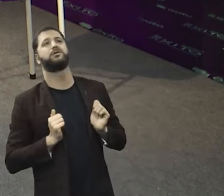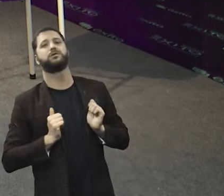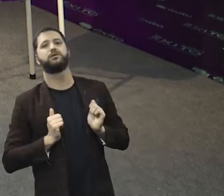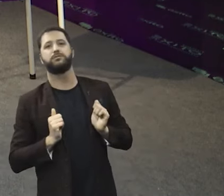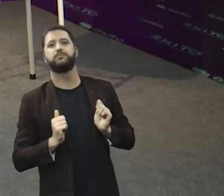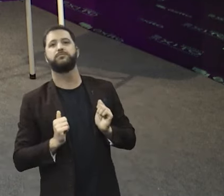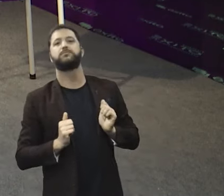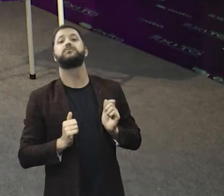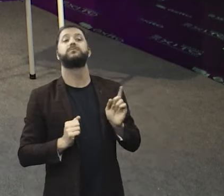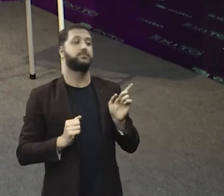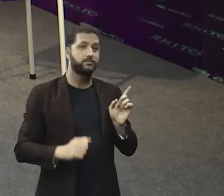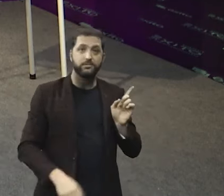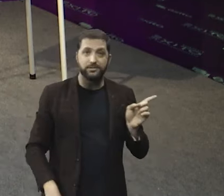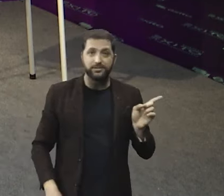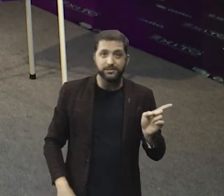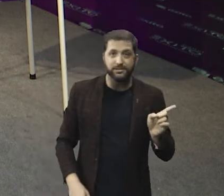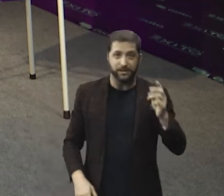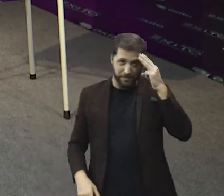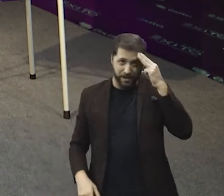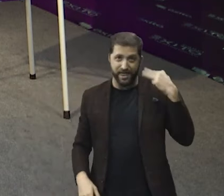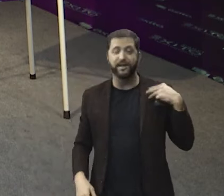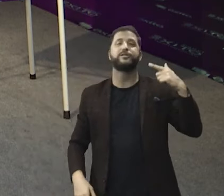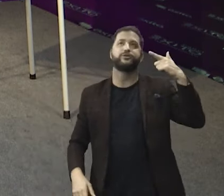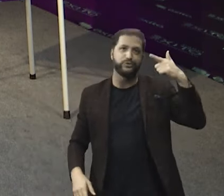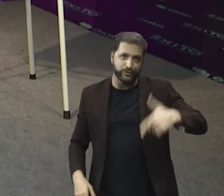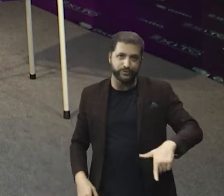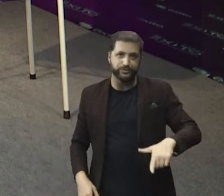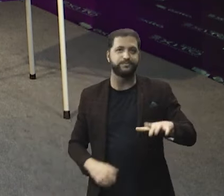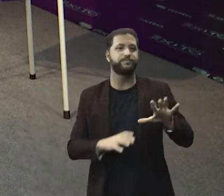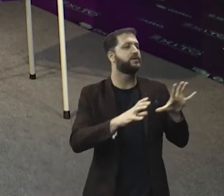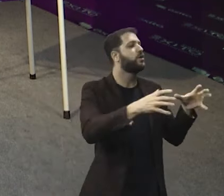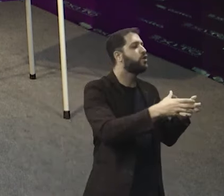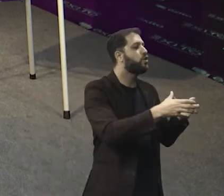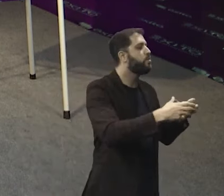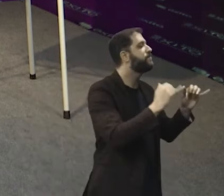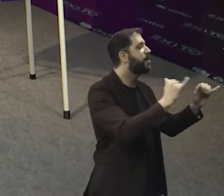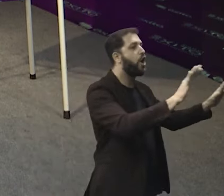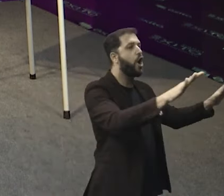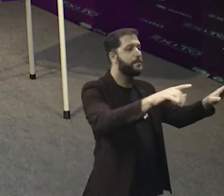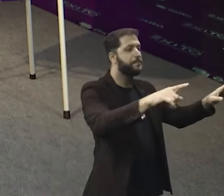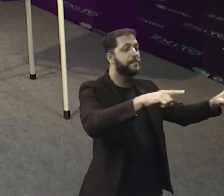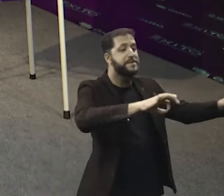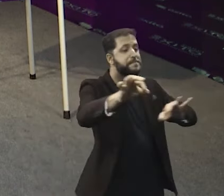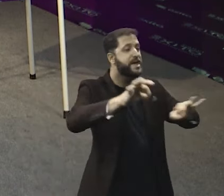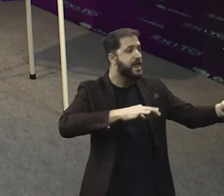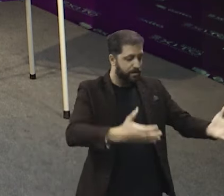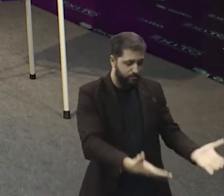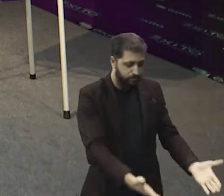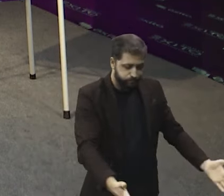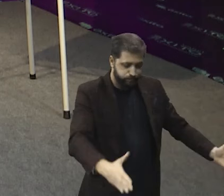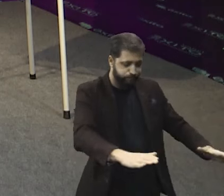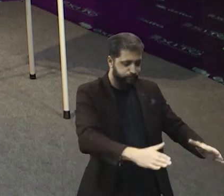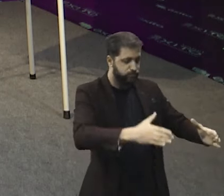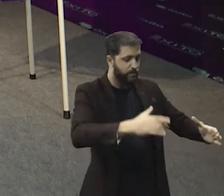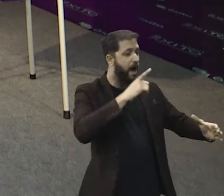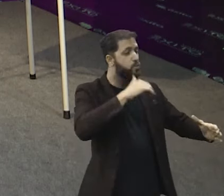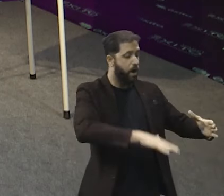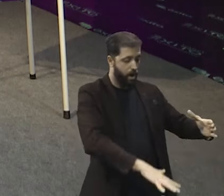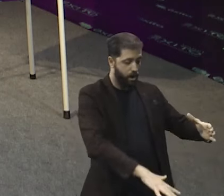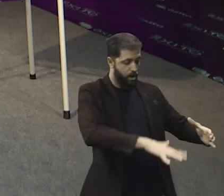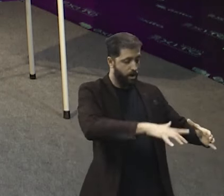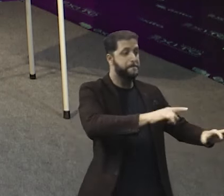lá junto com os serviçais e disse prepara os tonéis ou seja primeiro milagre da vida da da